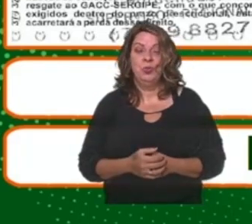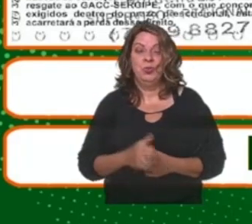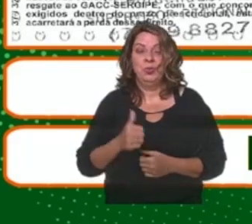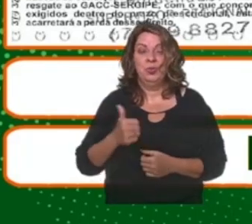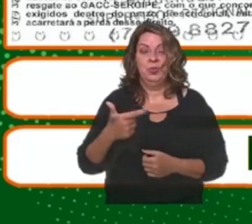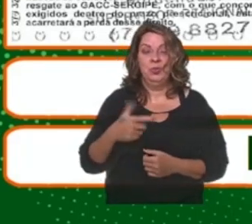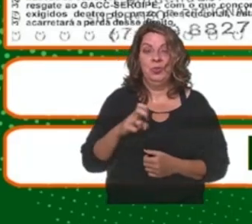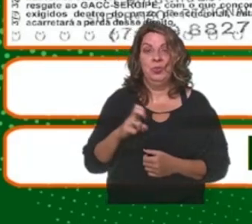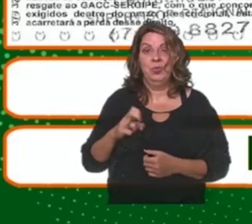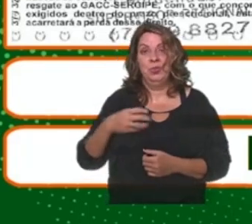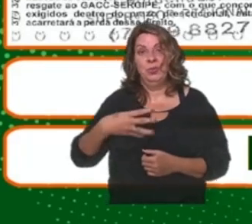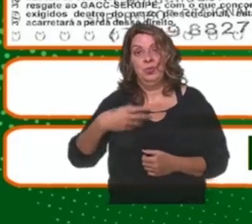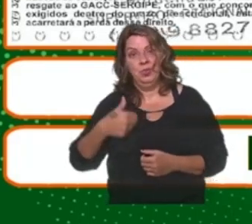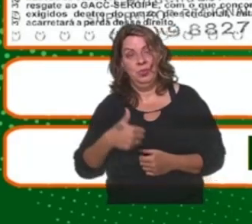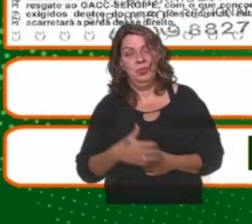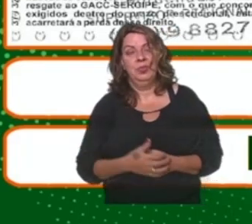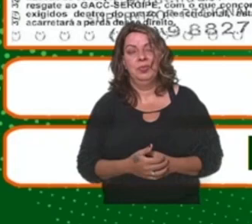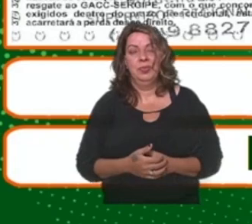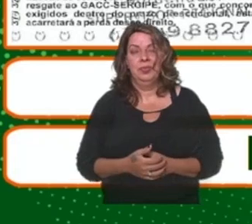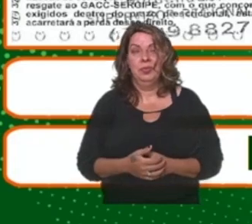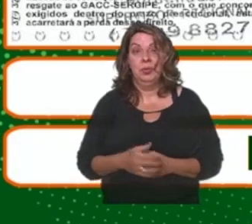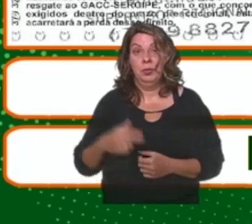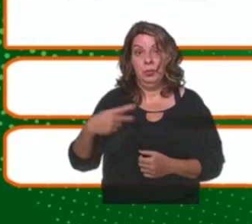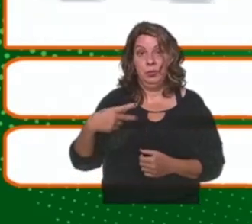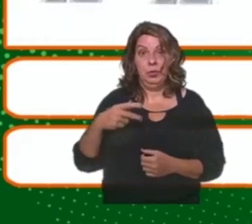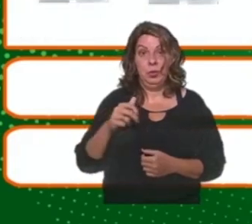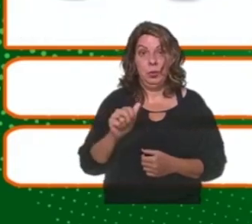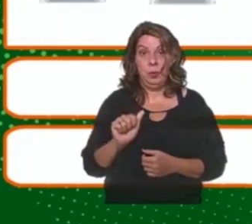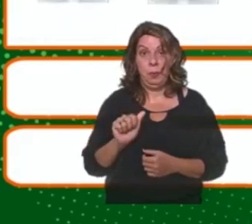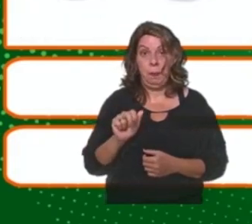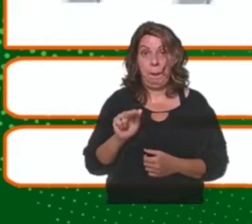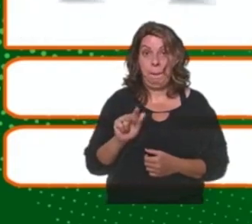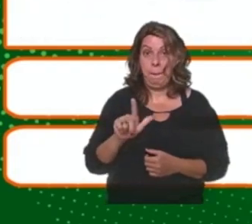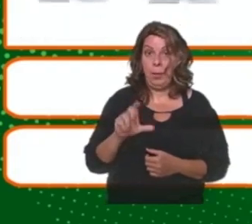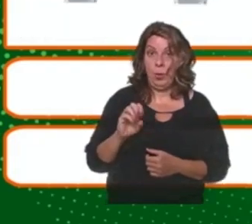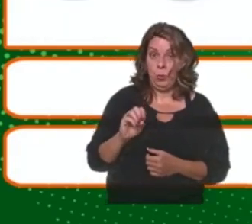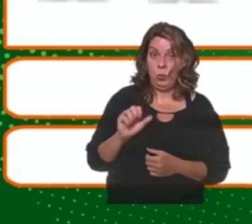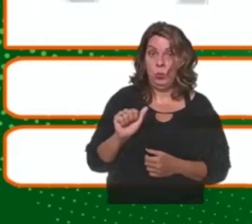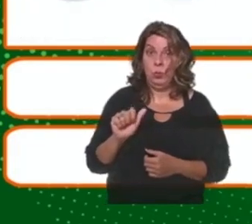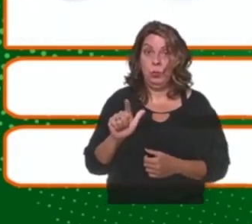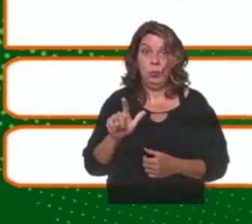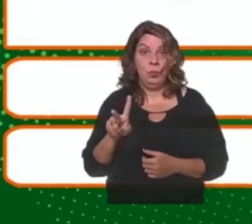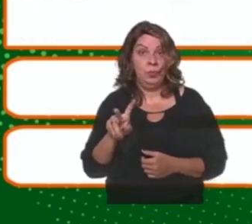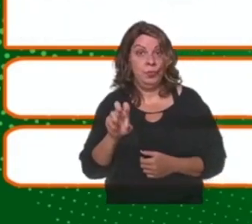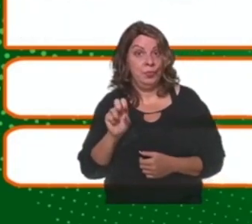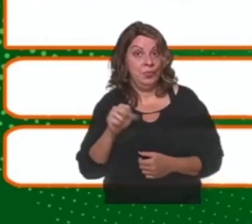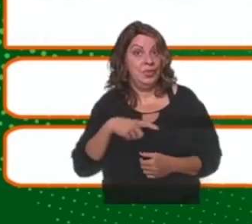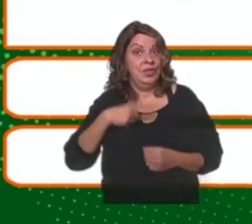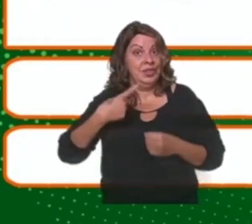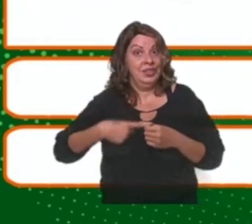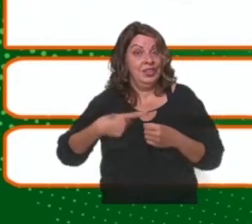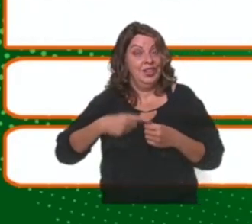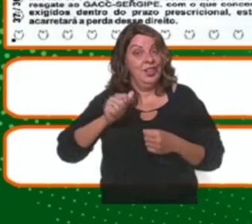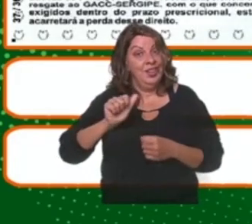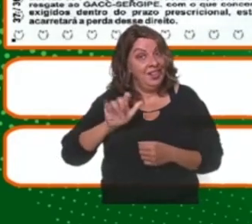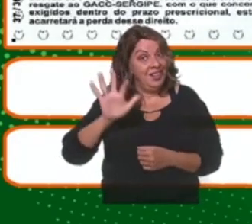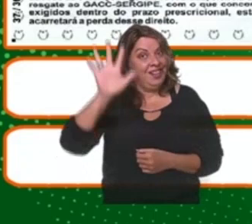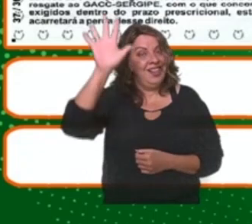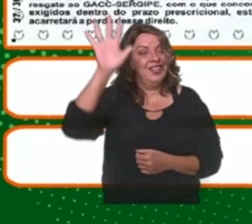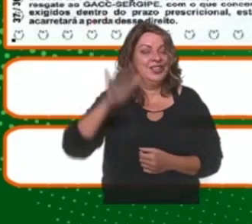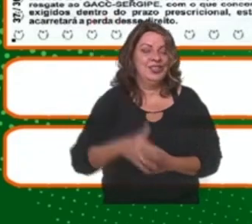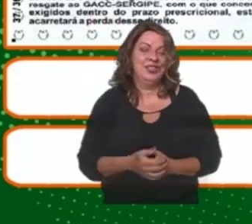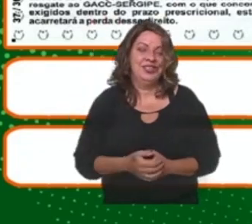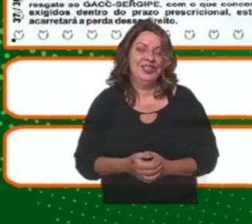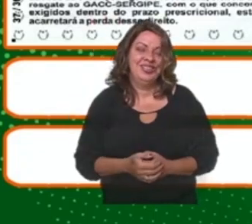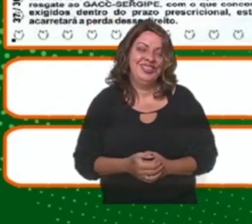tem 125541 e é o Paulo Alves, é de Lagarto. Olha só, Regional